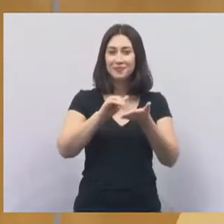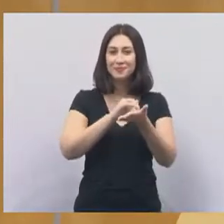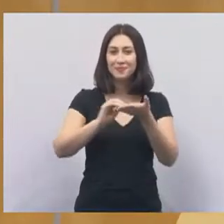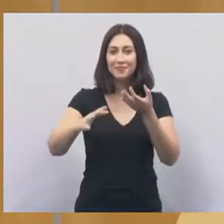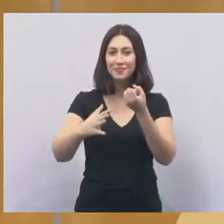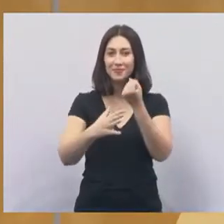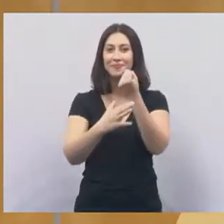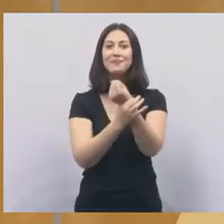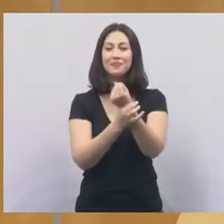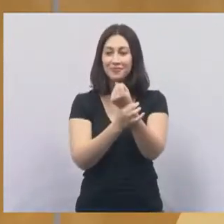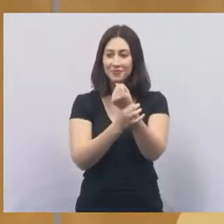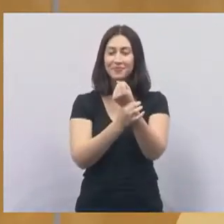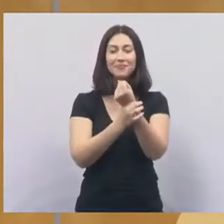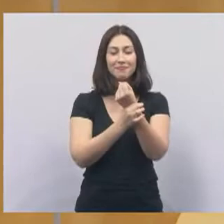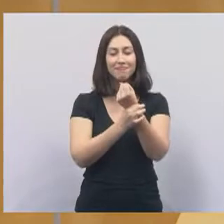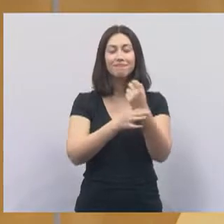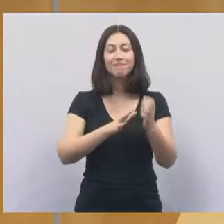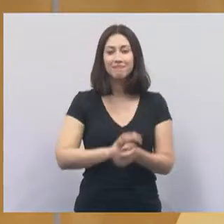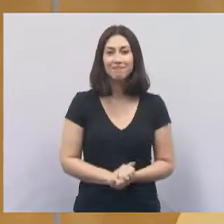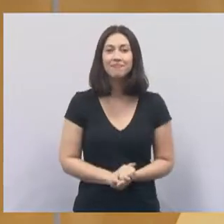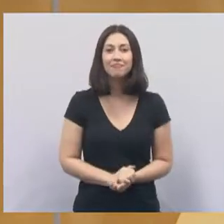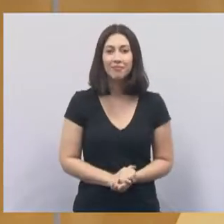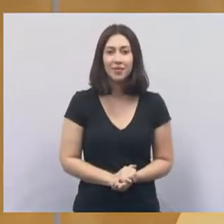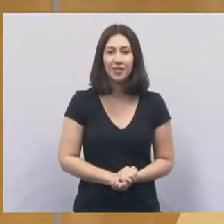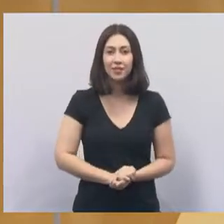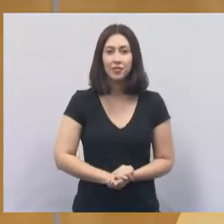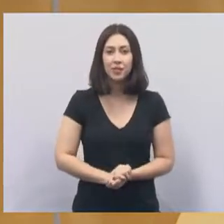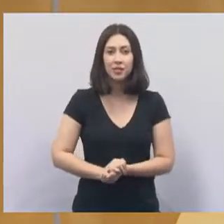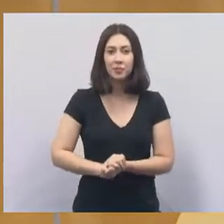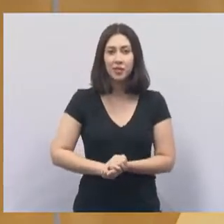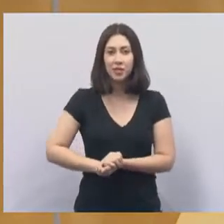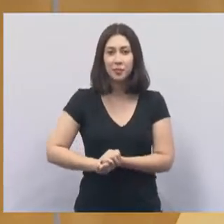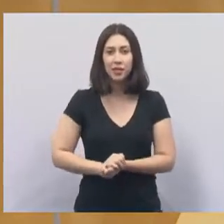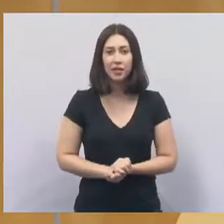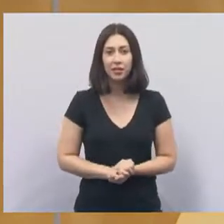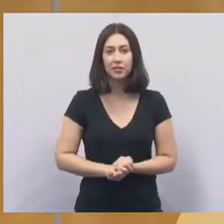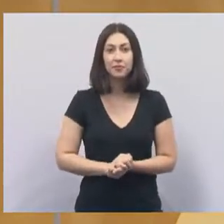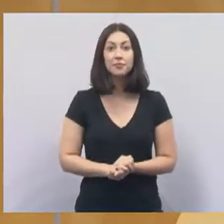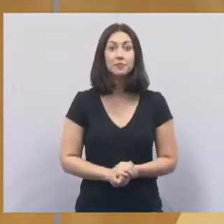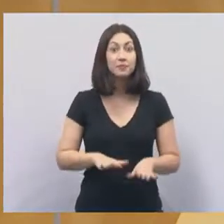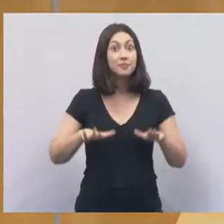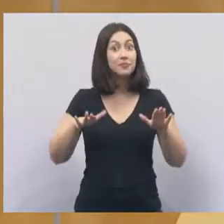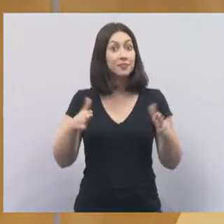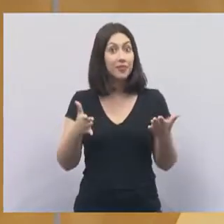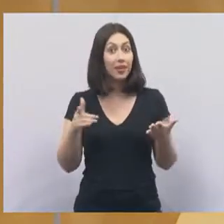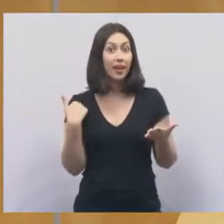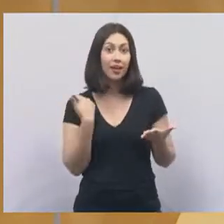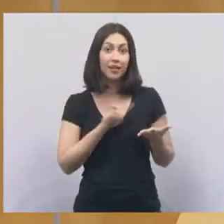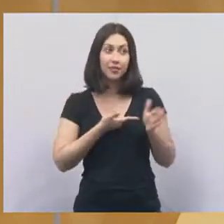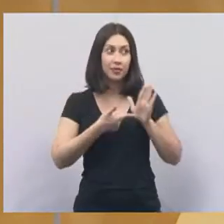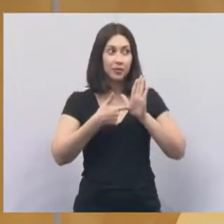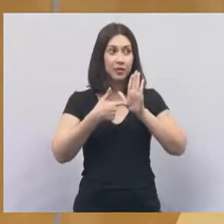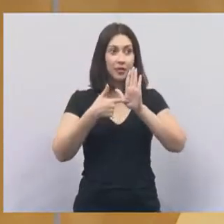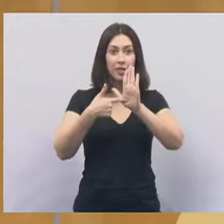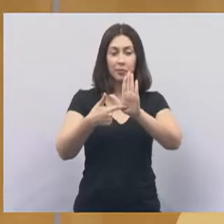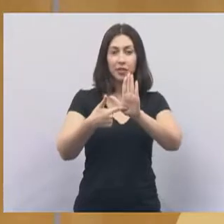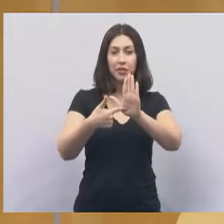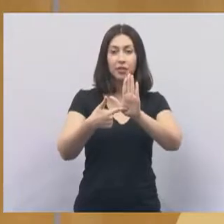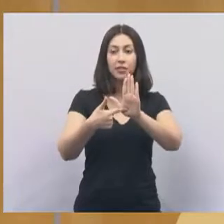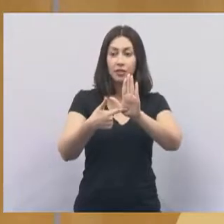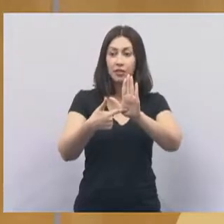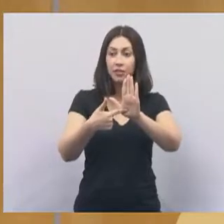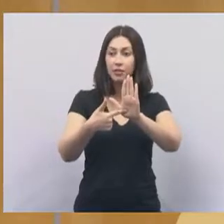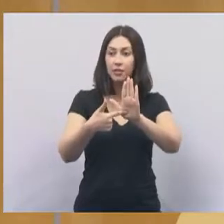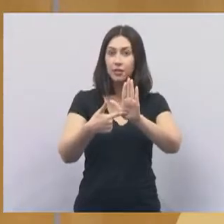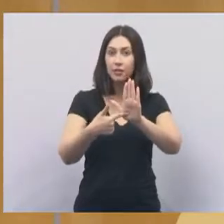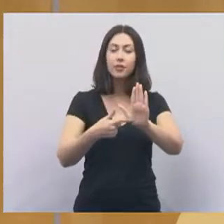conter essas queimadas então quando a gente traz aqui novamente uma